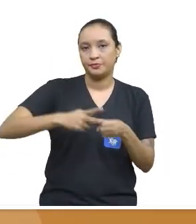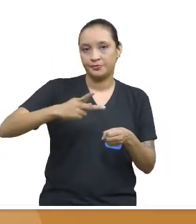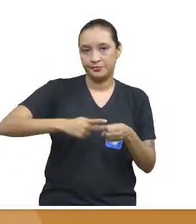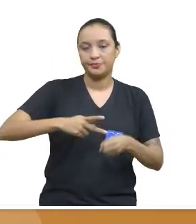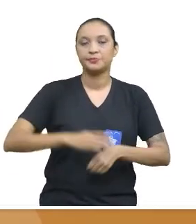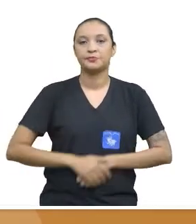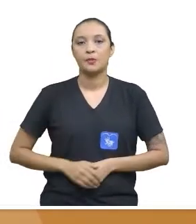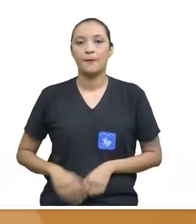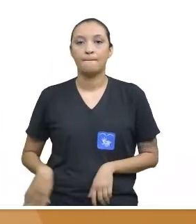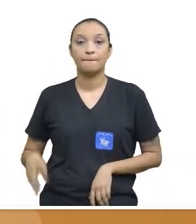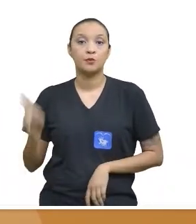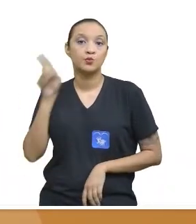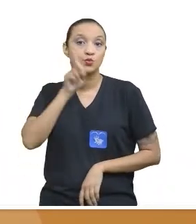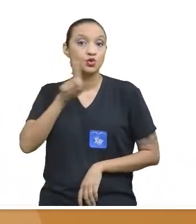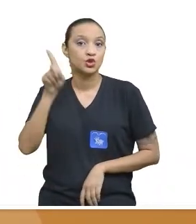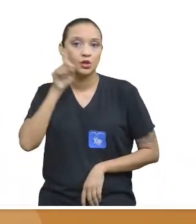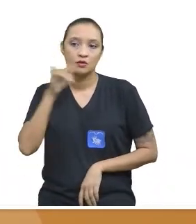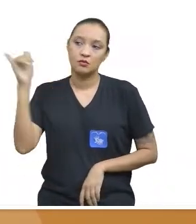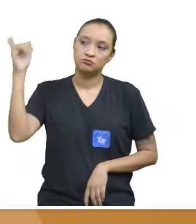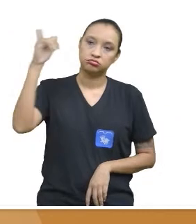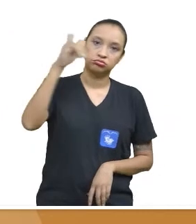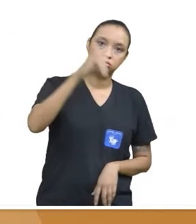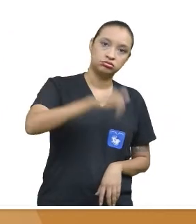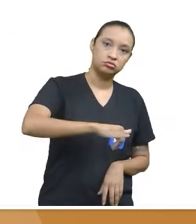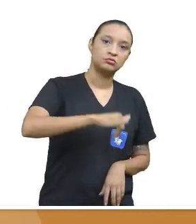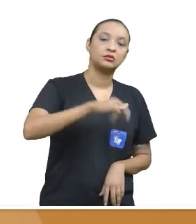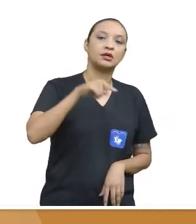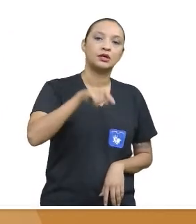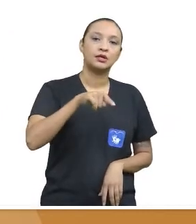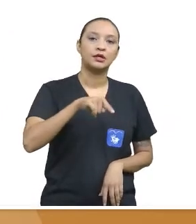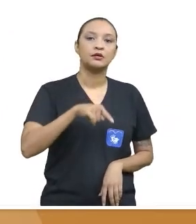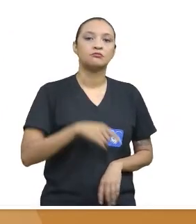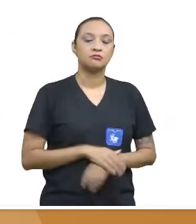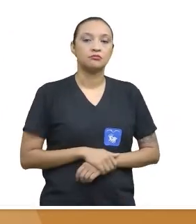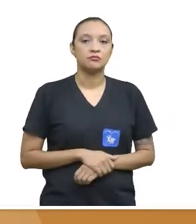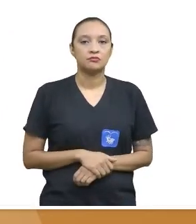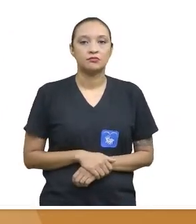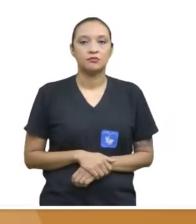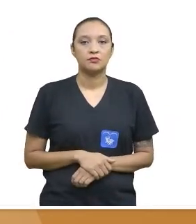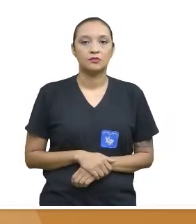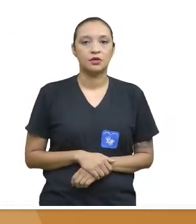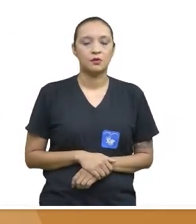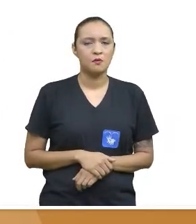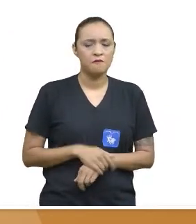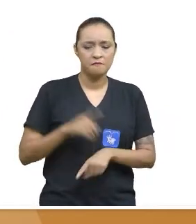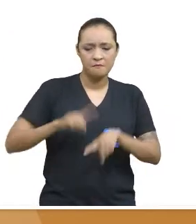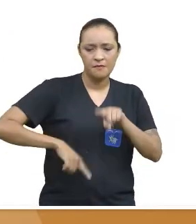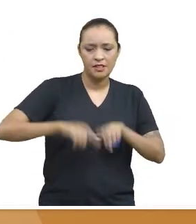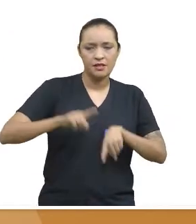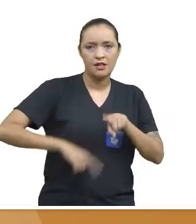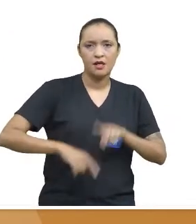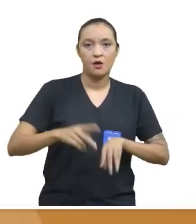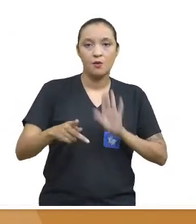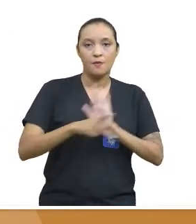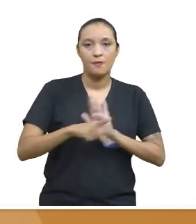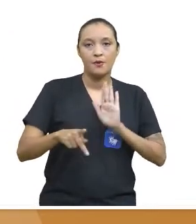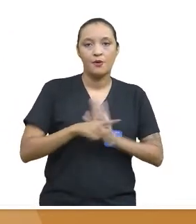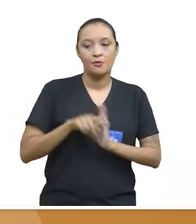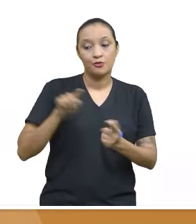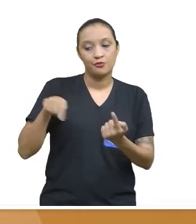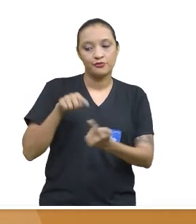Unidos despachou para a América do Sul esse porta-aviões aí, com todo esse aparato,